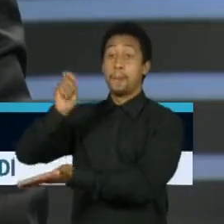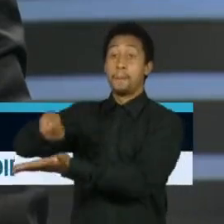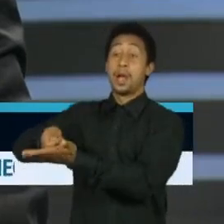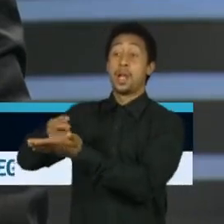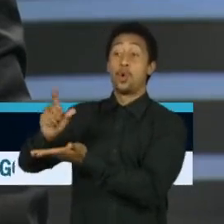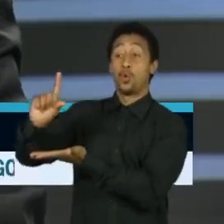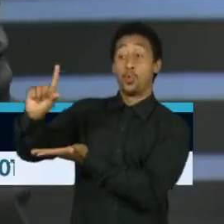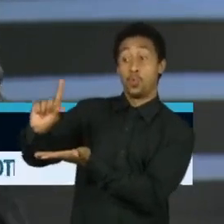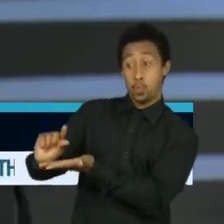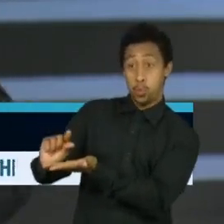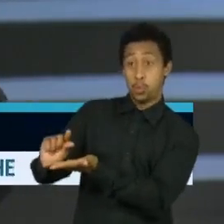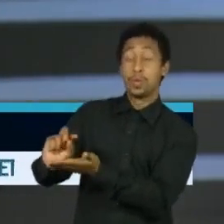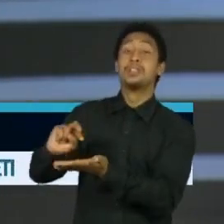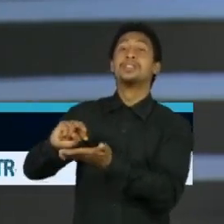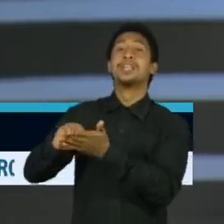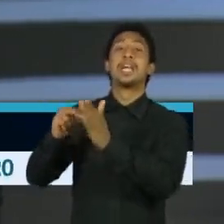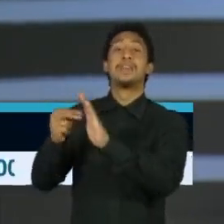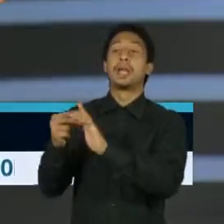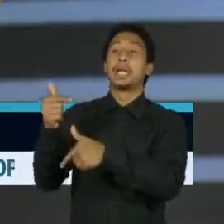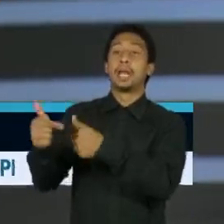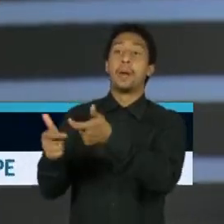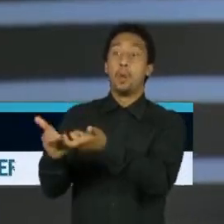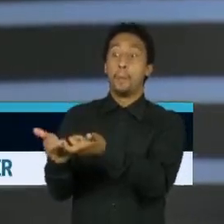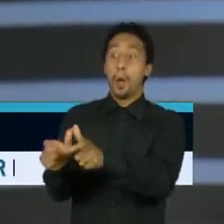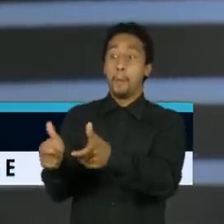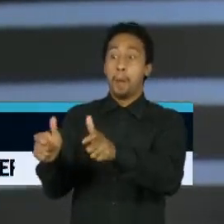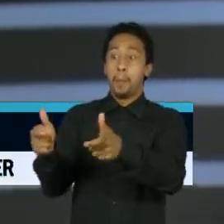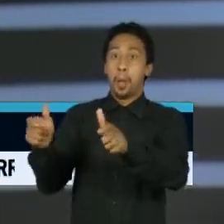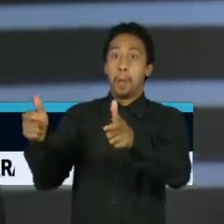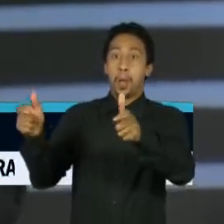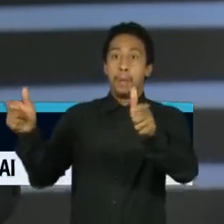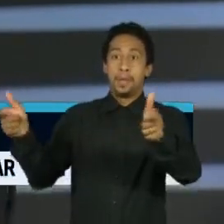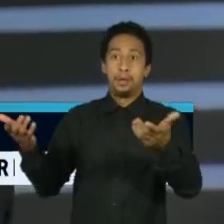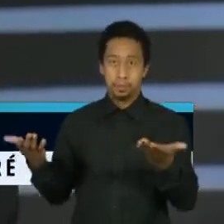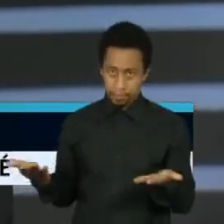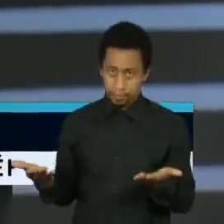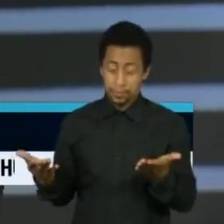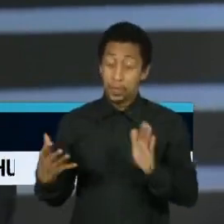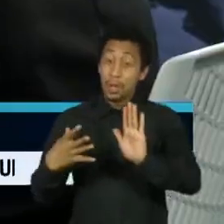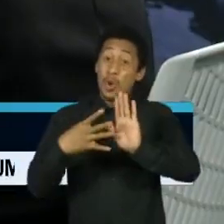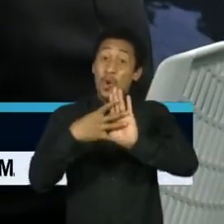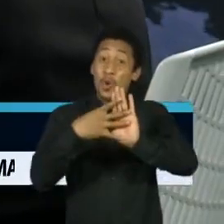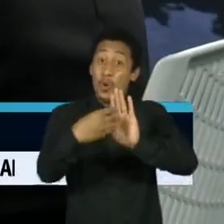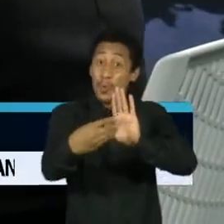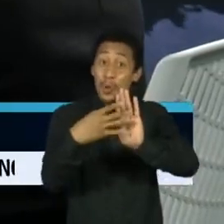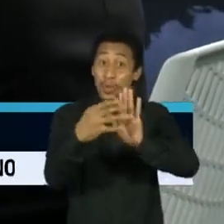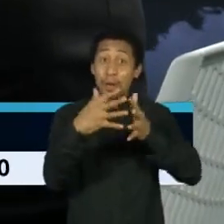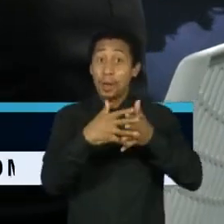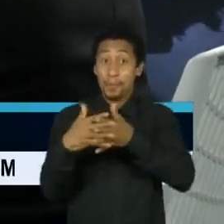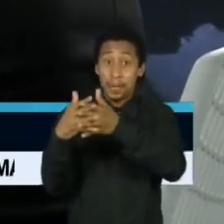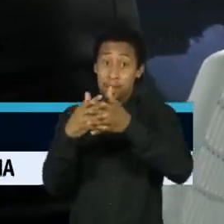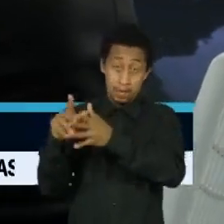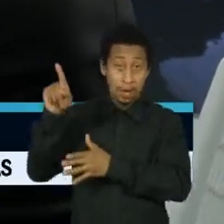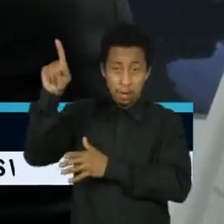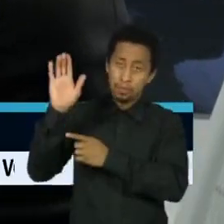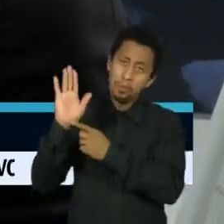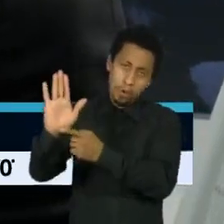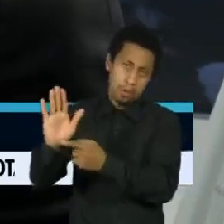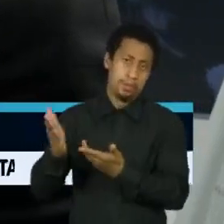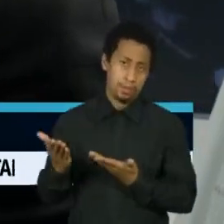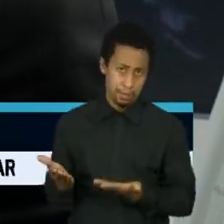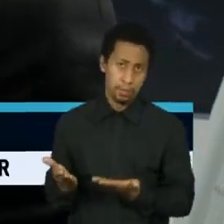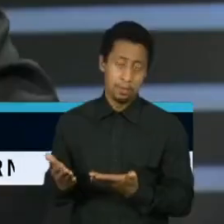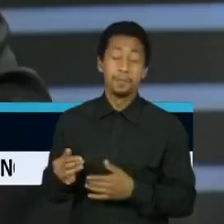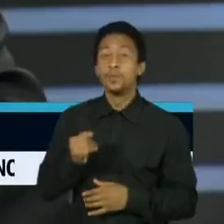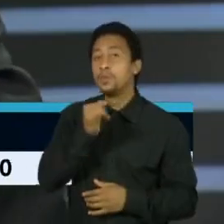Você tem mais trabalho. O modelo básico é o modelo americano, que é o modelo, esse é o modelo, que é, se